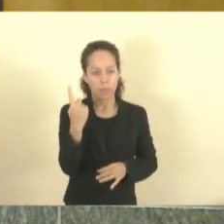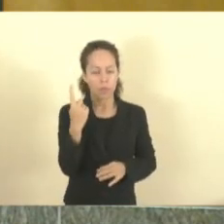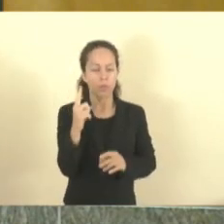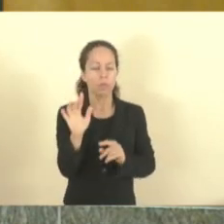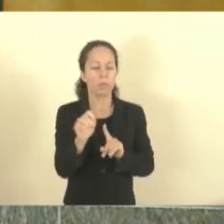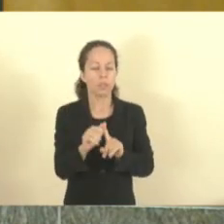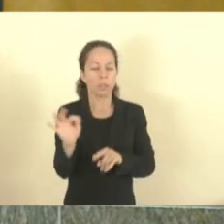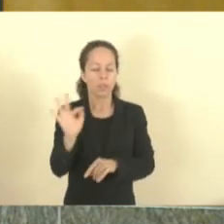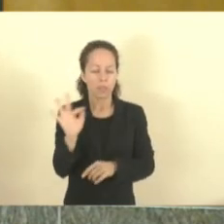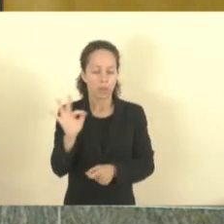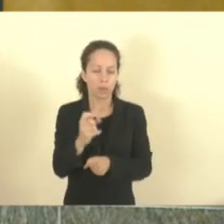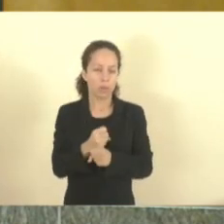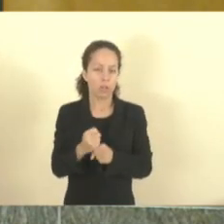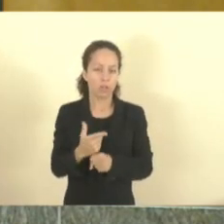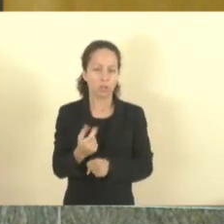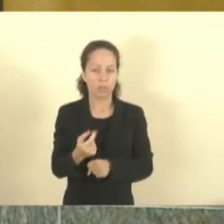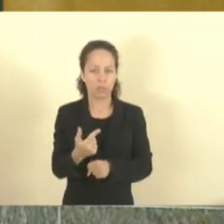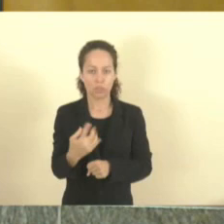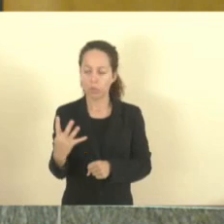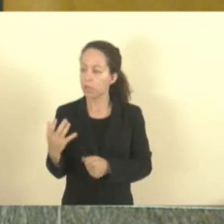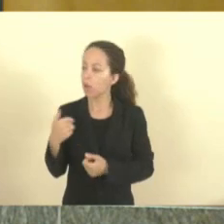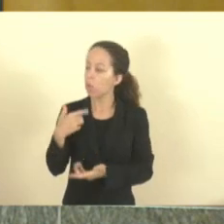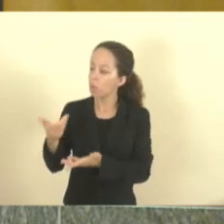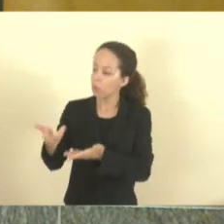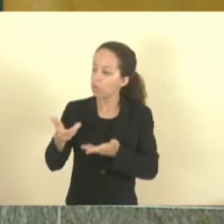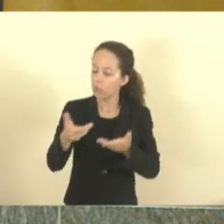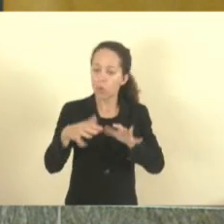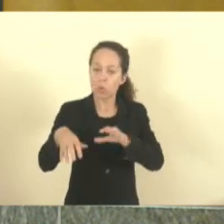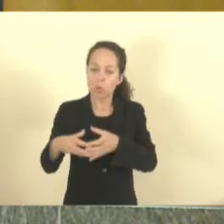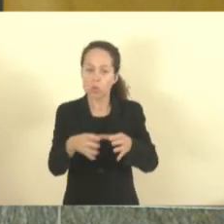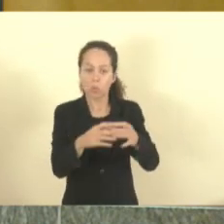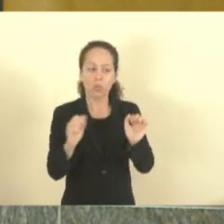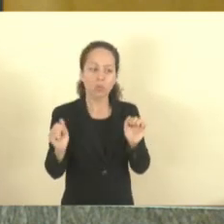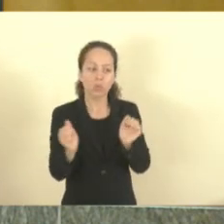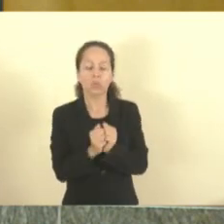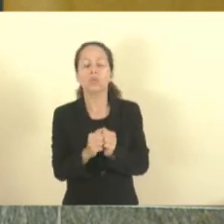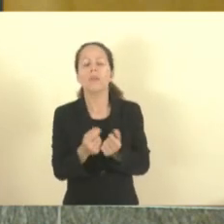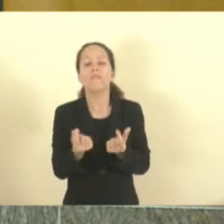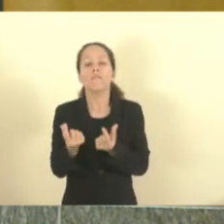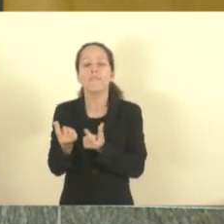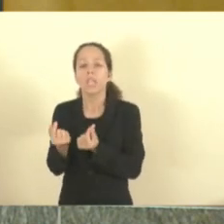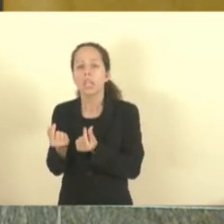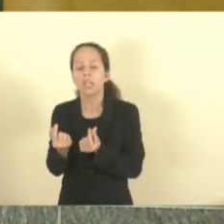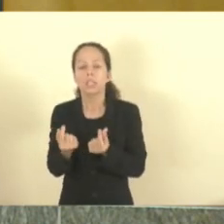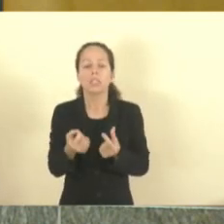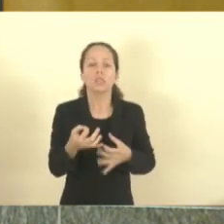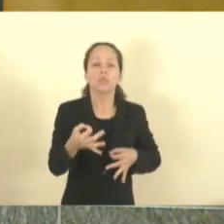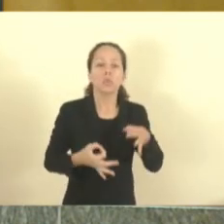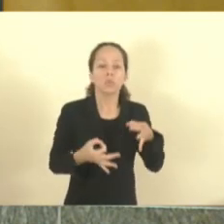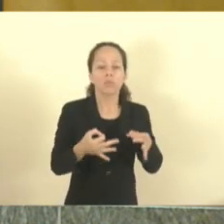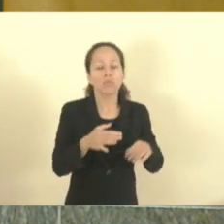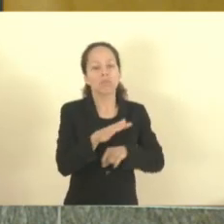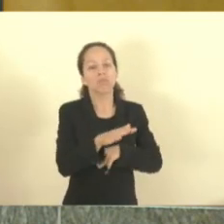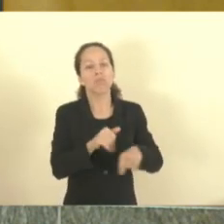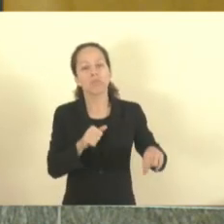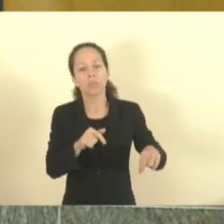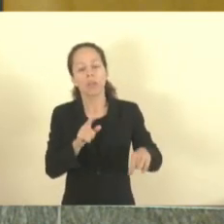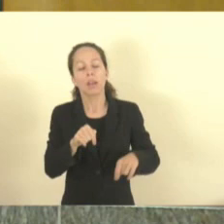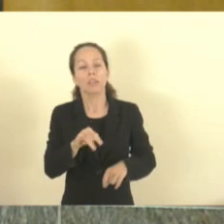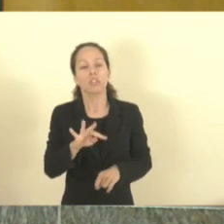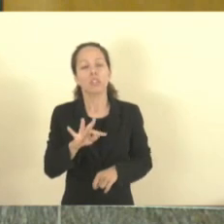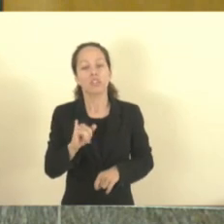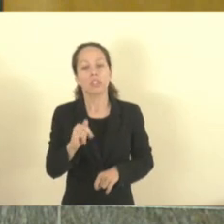1º de 2024. Eu convoco as comissões reunidas, Comissão de Justiça, Comissão de Finanças, e vou designar aqui o deputado Thiago Hoffmann para